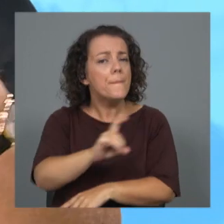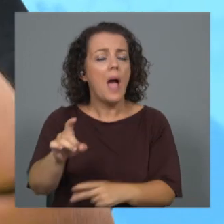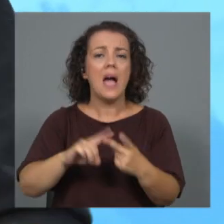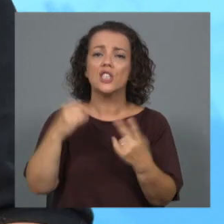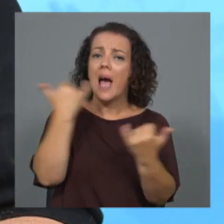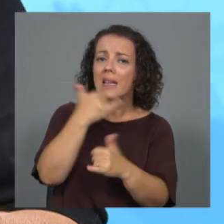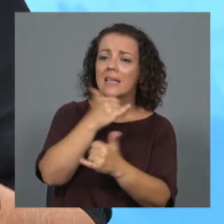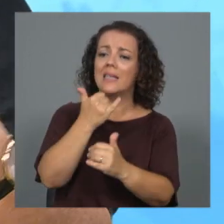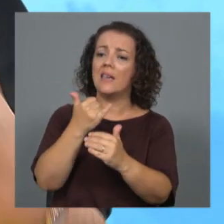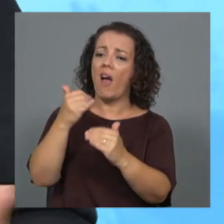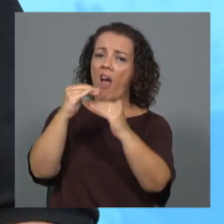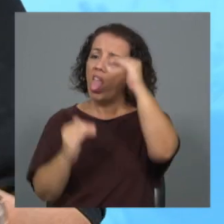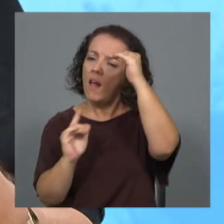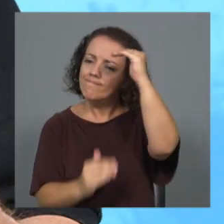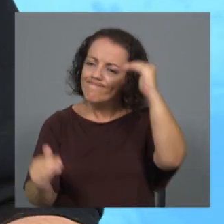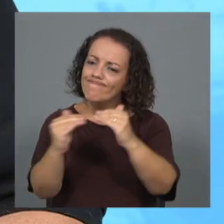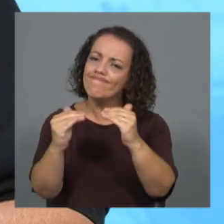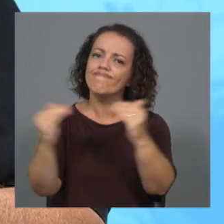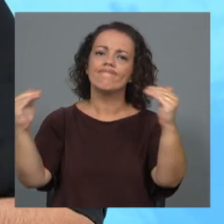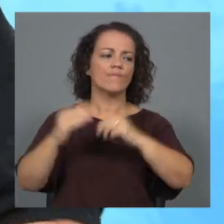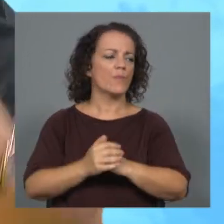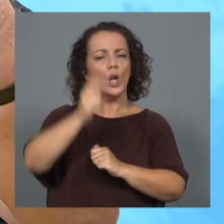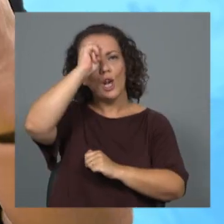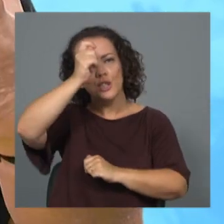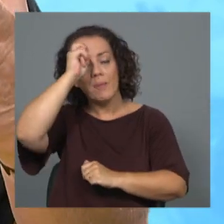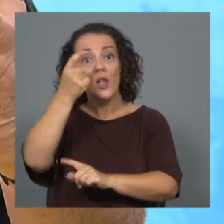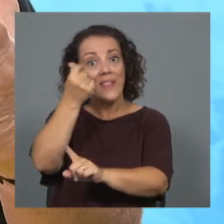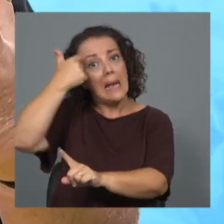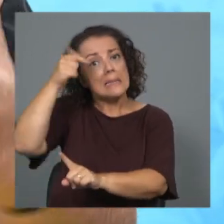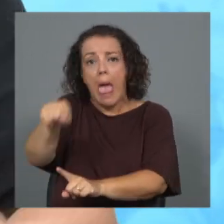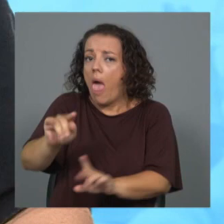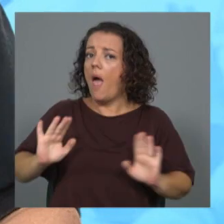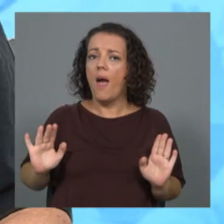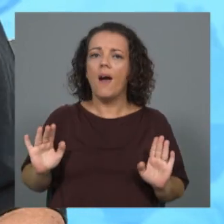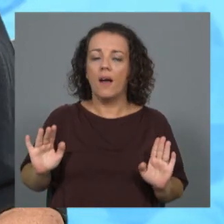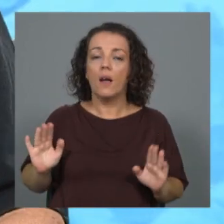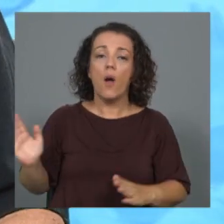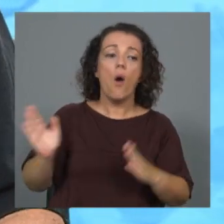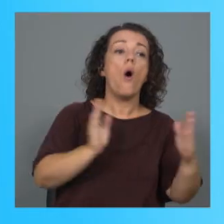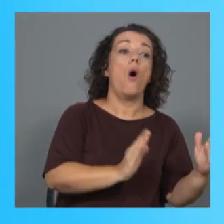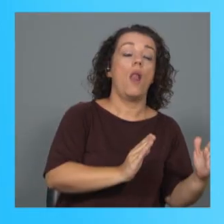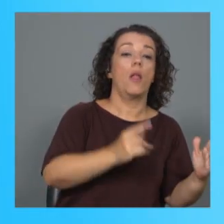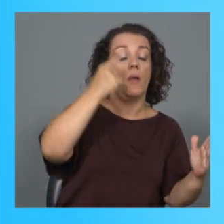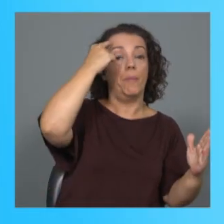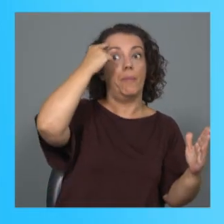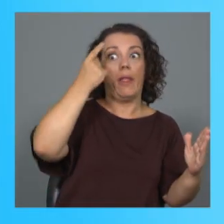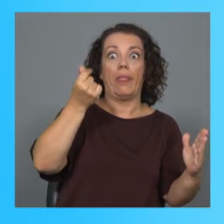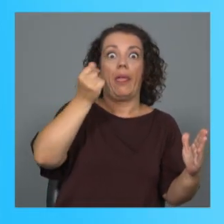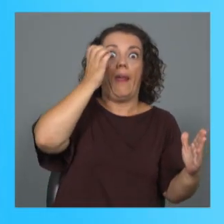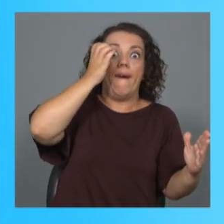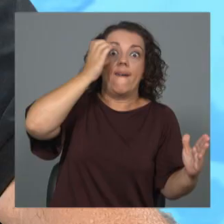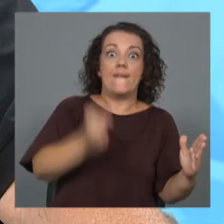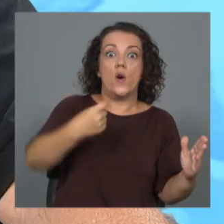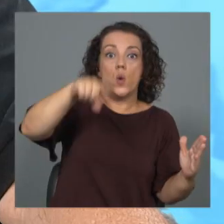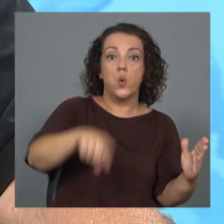de justiça, de respeito, de convivência. O dinheiro é para isso. Mas há quem o absolutize. Pois, e nesse